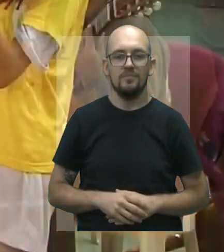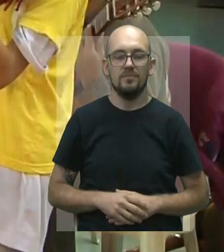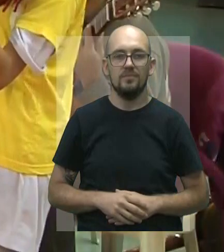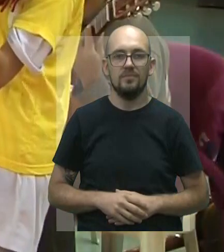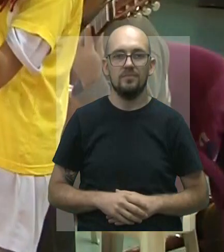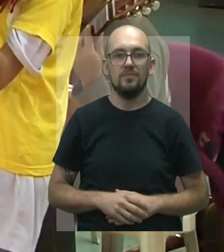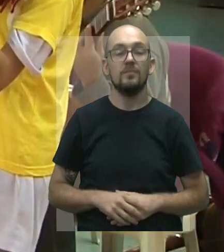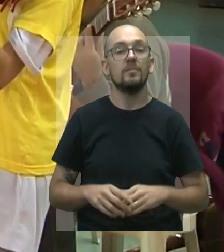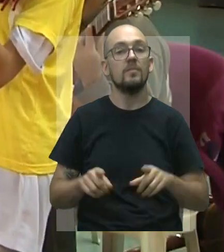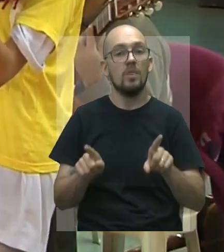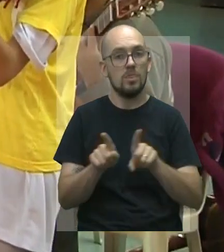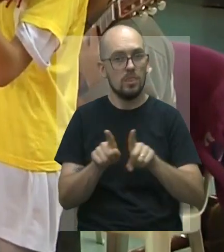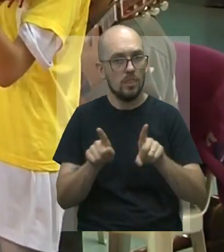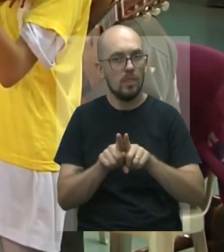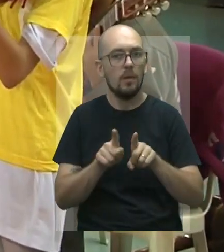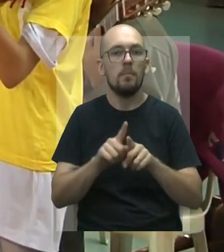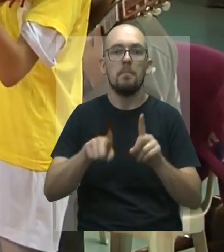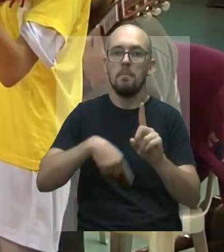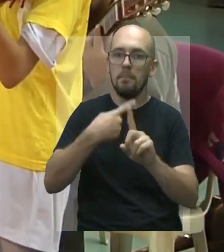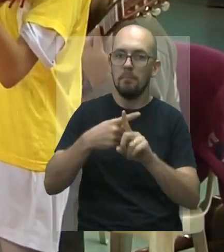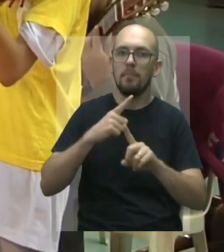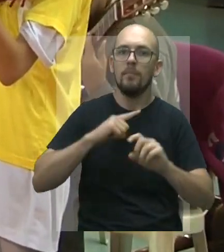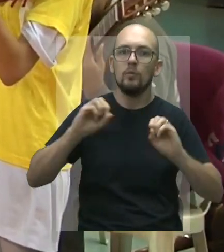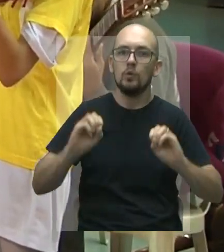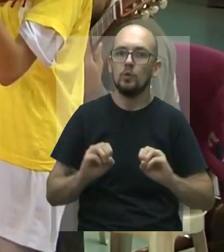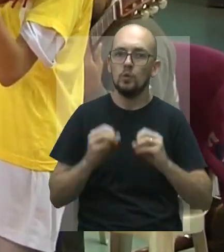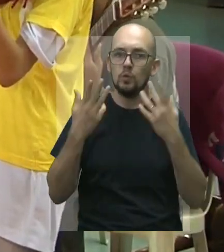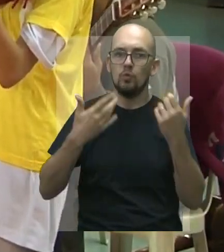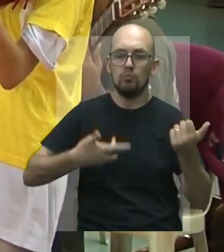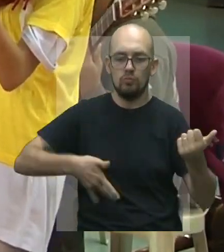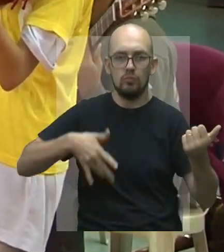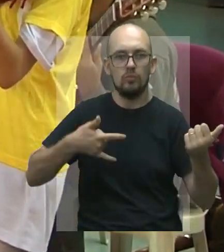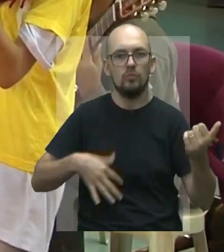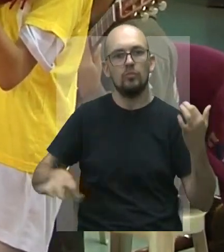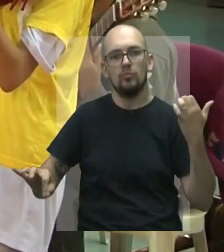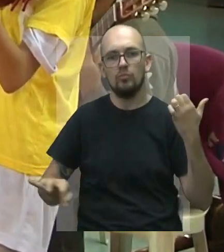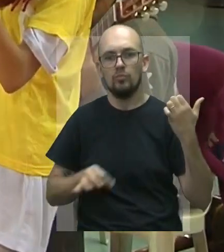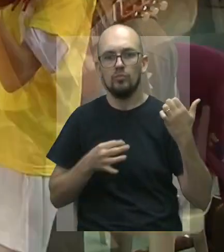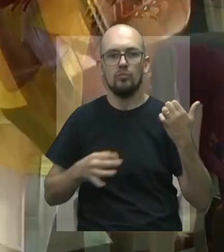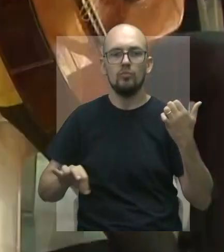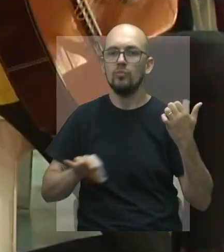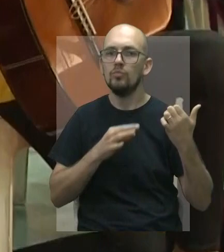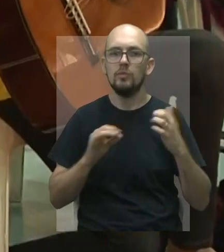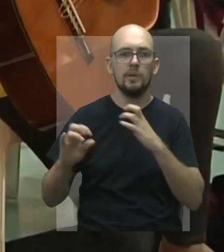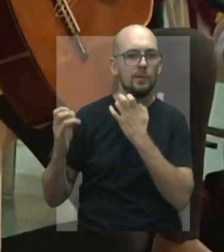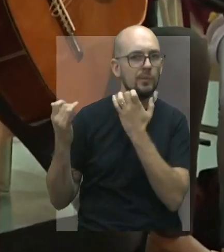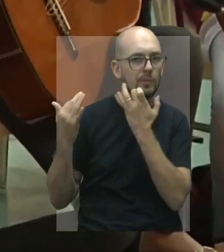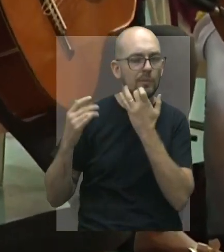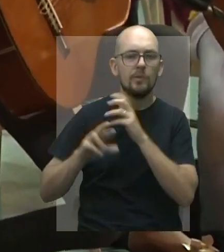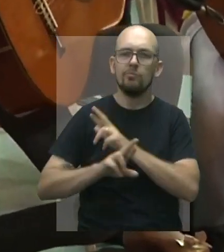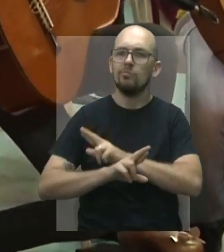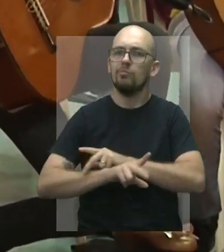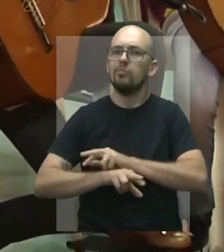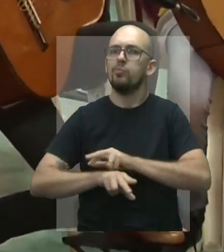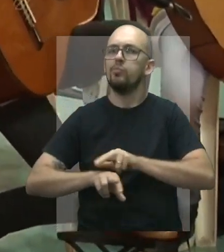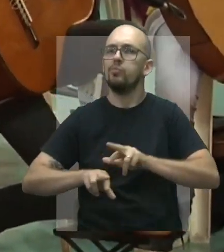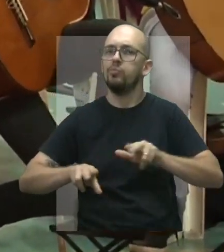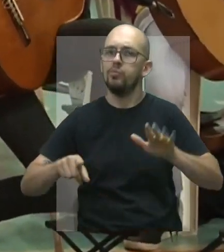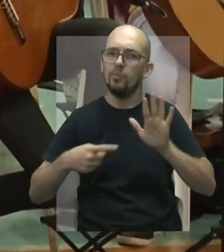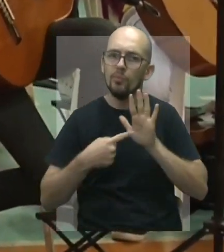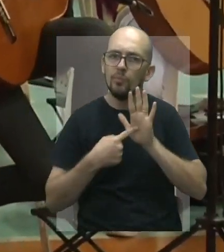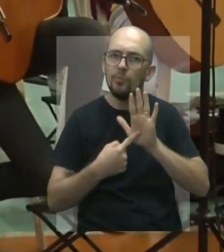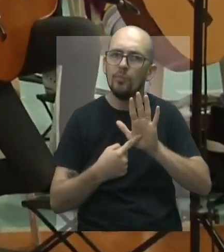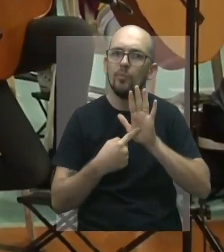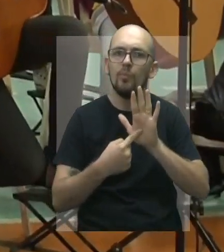E quem também deu um show foi a garotada do Projeto Guri. Foram várias apresentações musicais, com vários